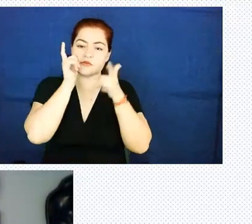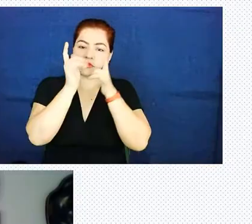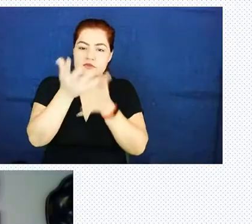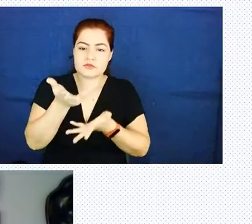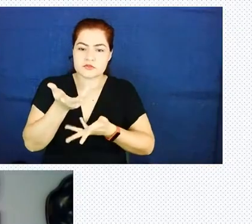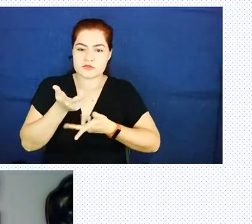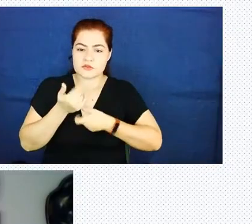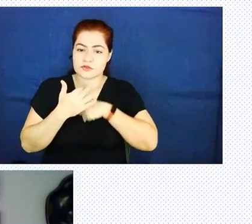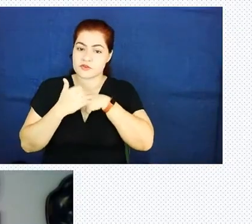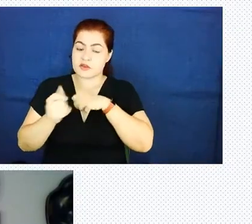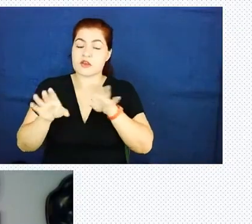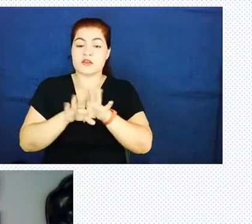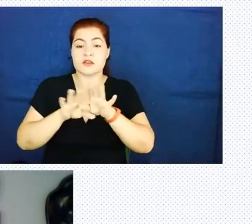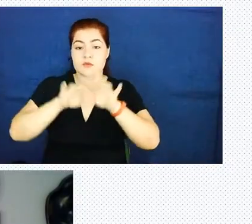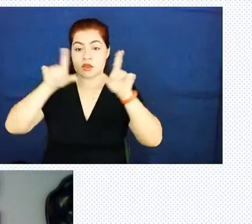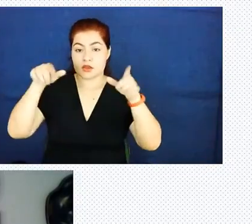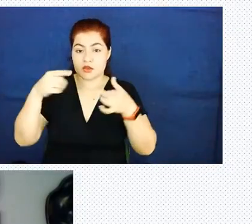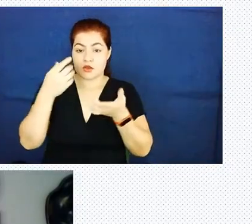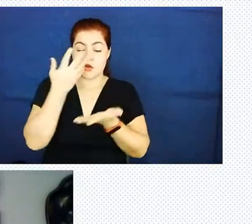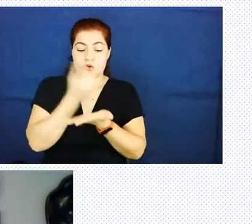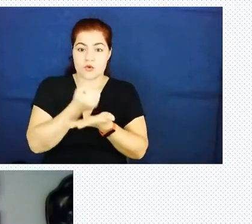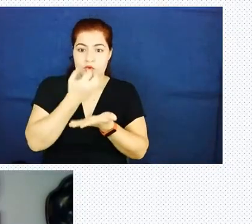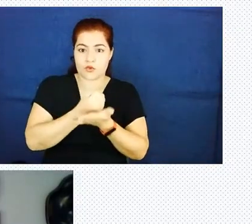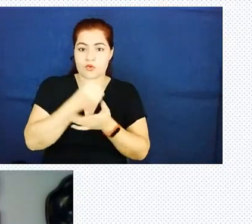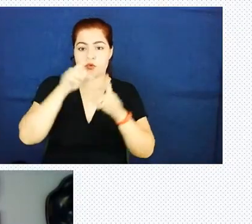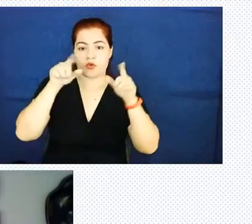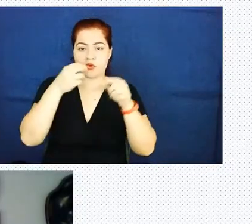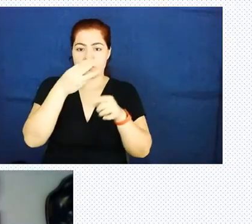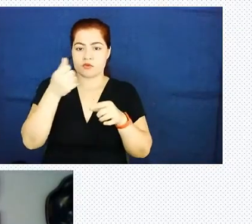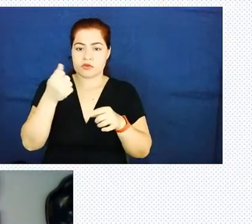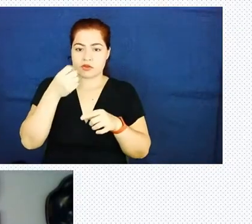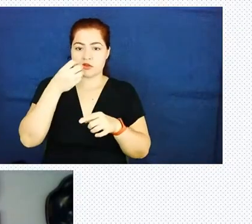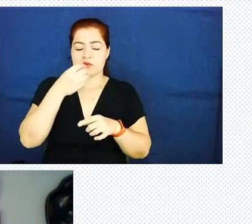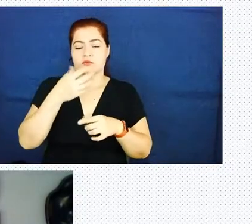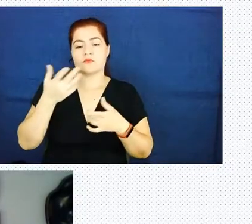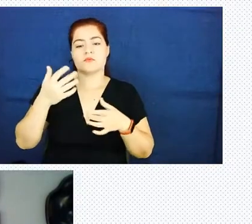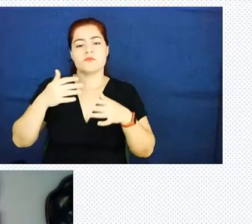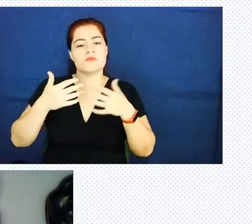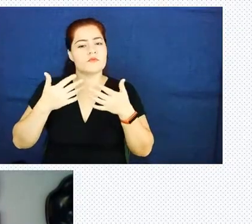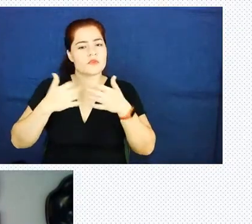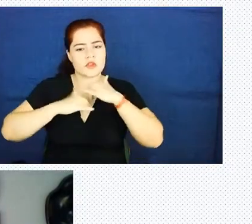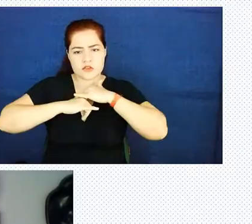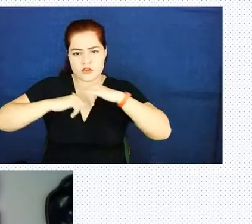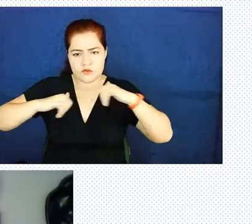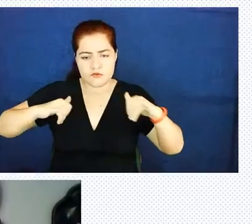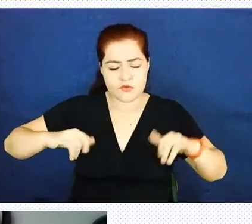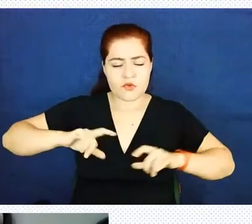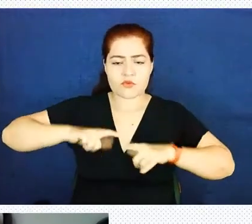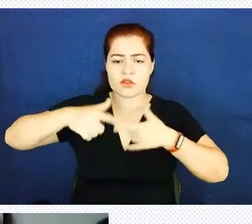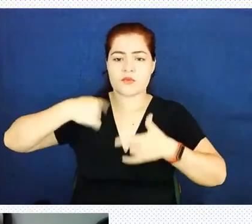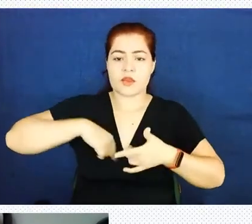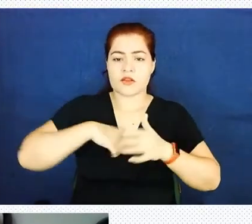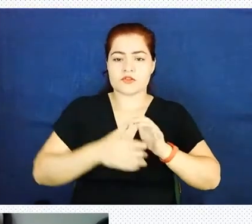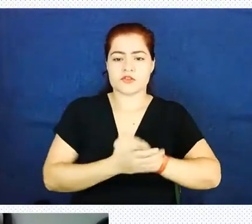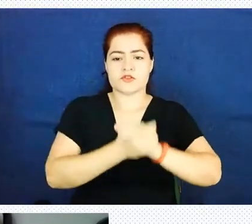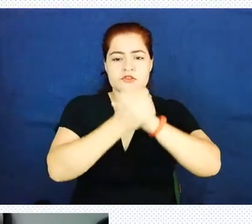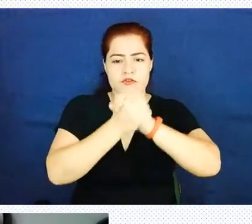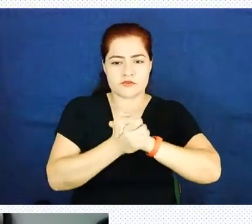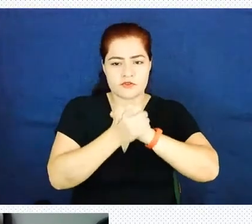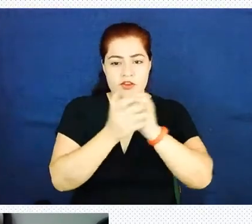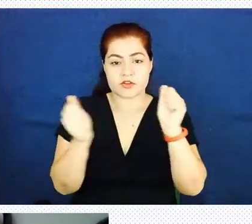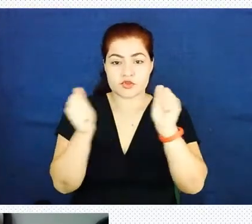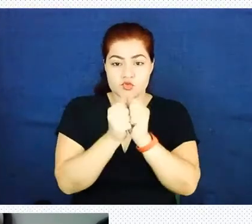o número do telefone, divulga esse trabalho. Vamos juntos, de mãos dadas, ainda que seja